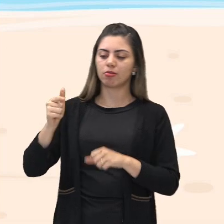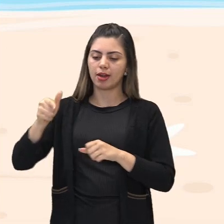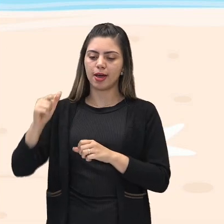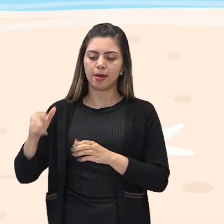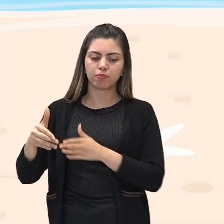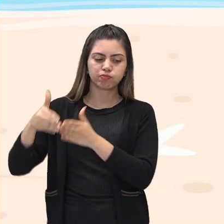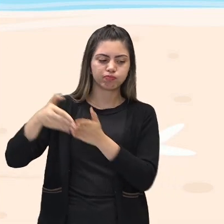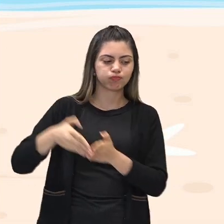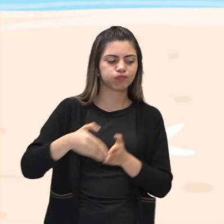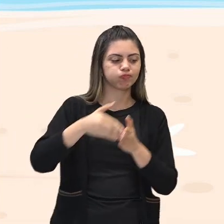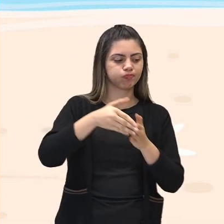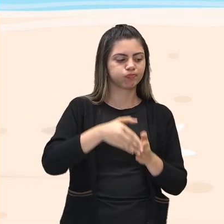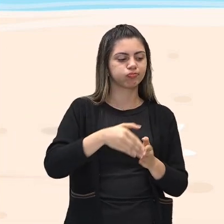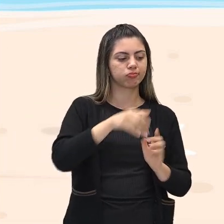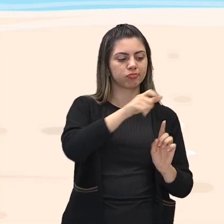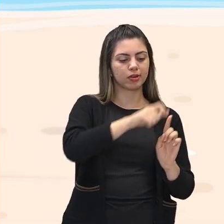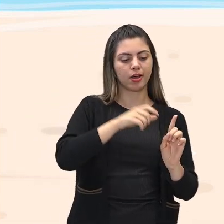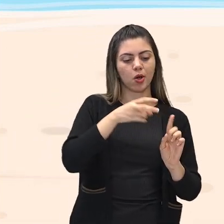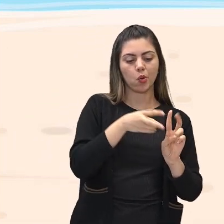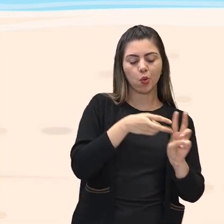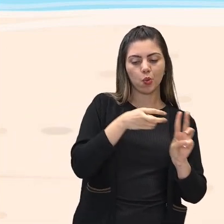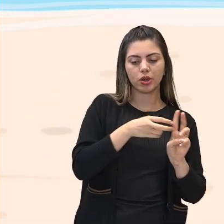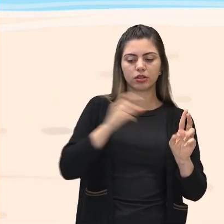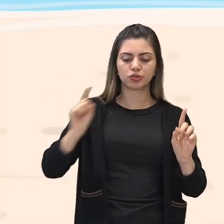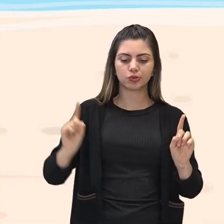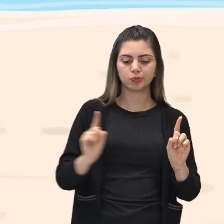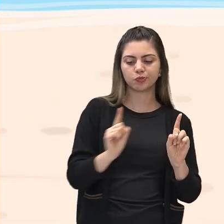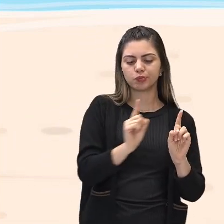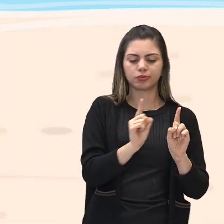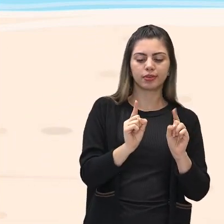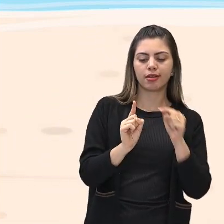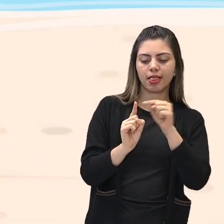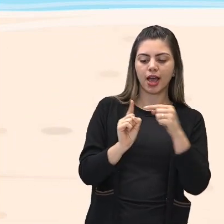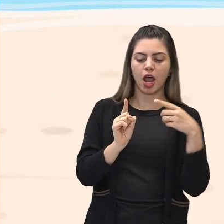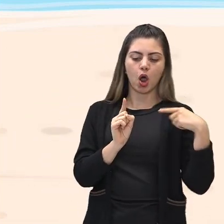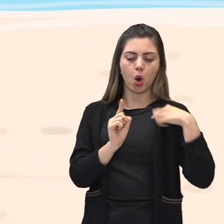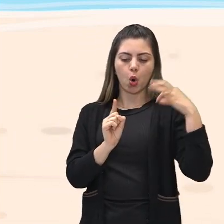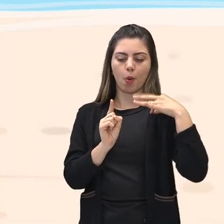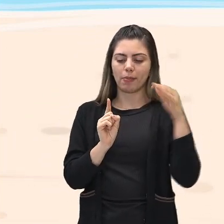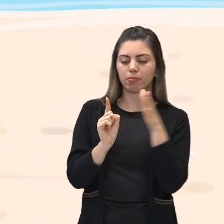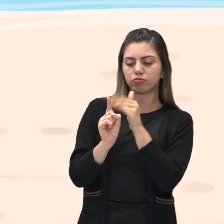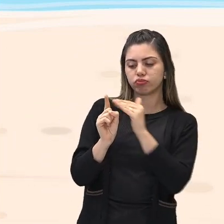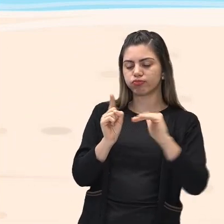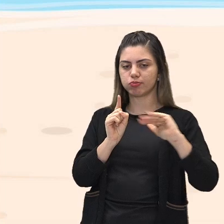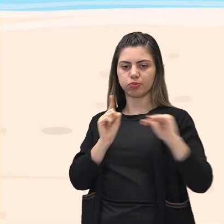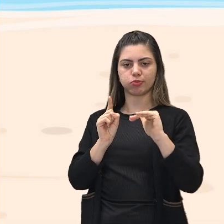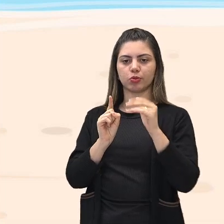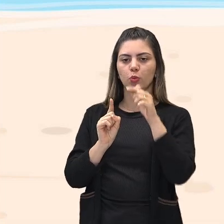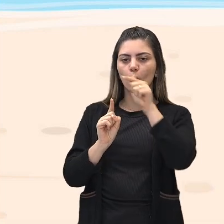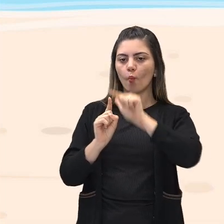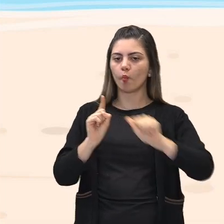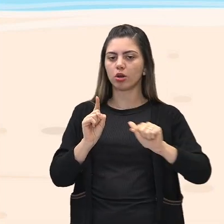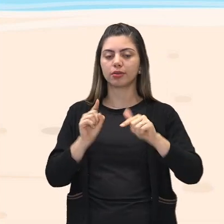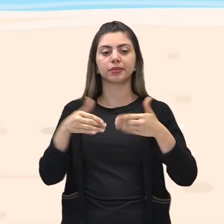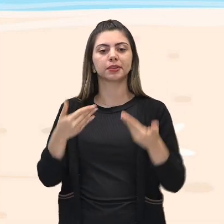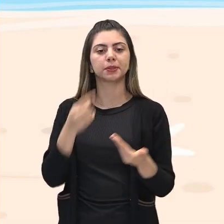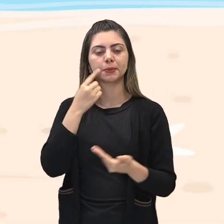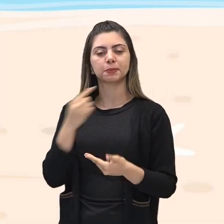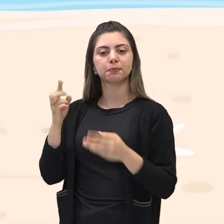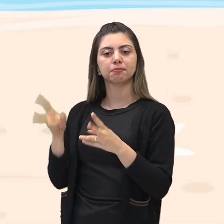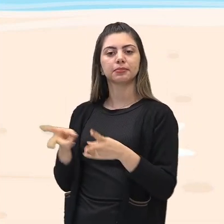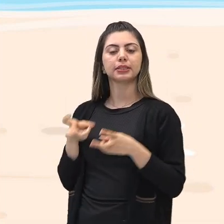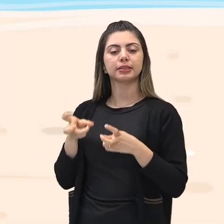português. Então, nós temos aí uma voz poética que traz, né, dentro dessa voz